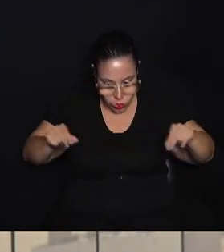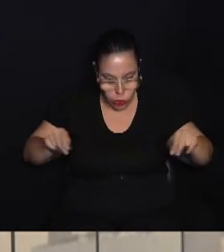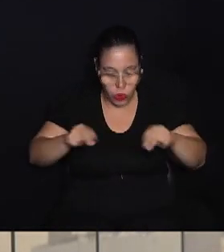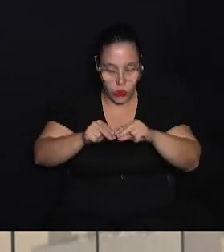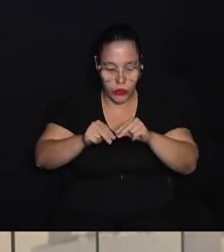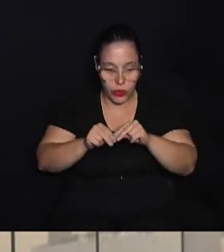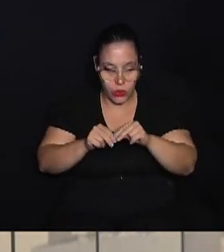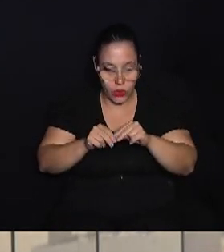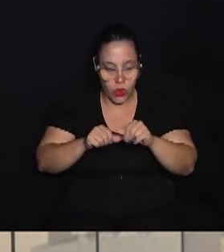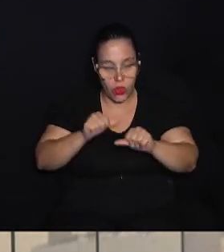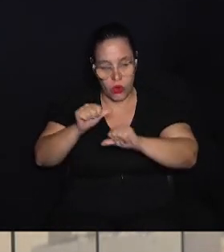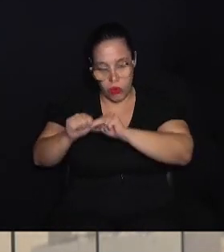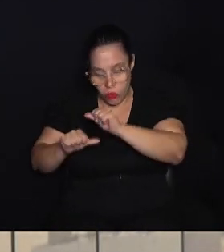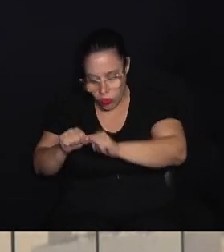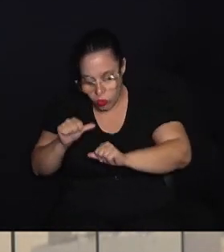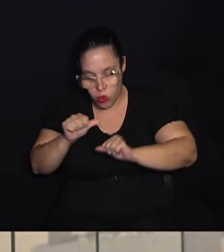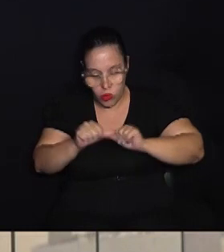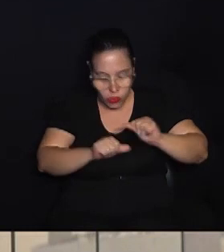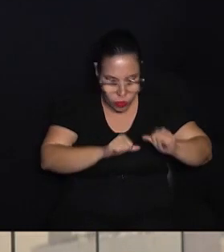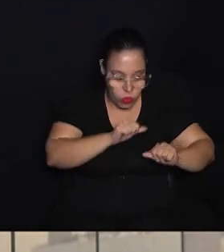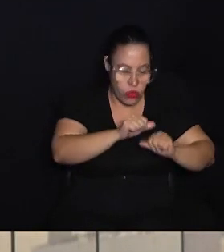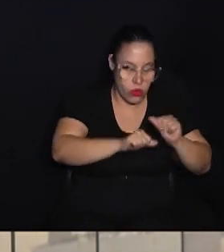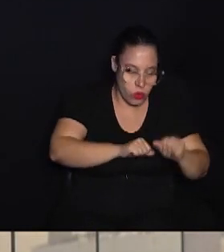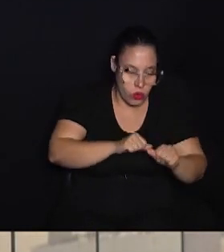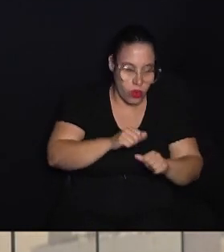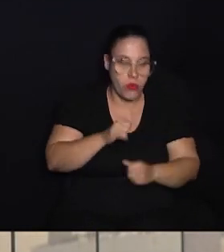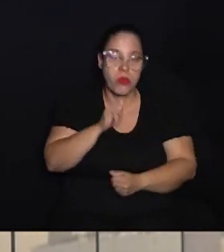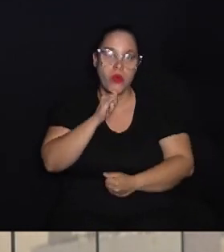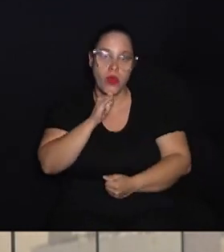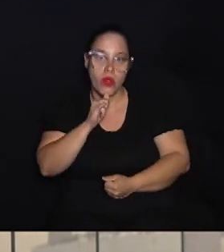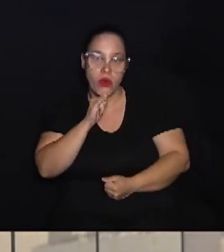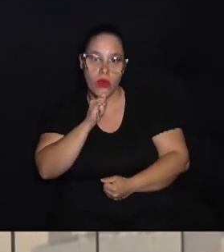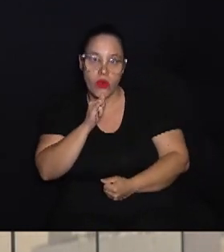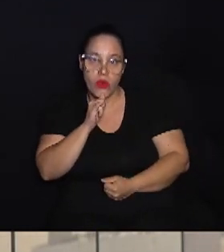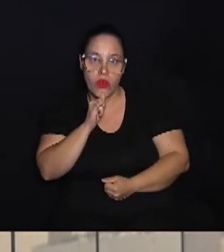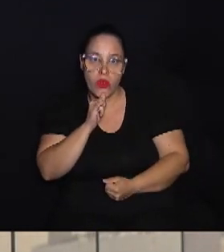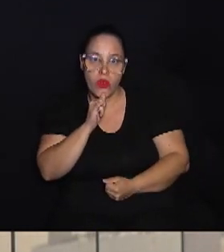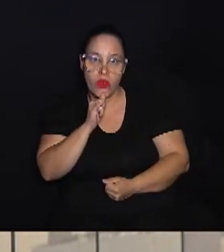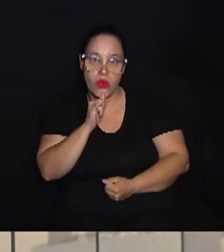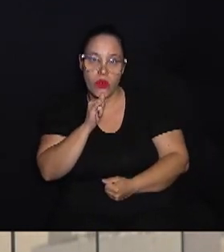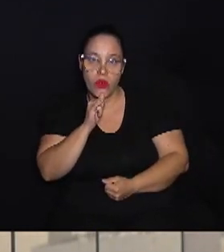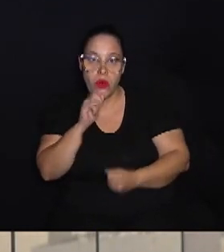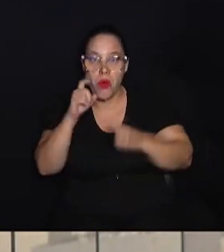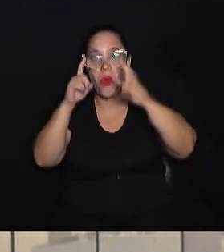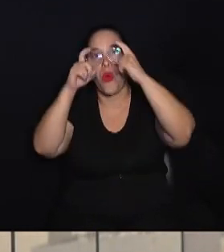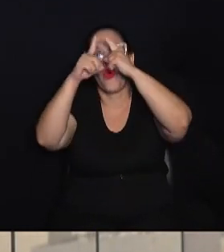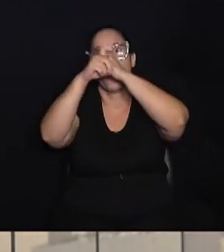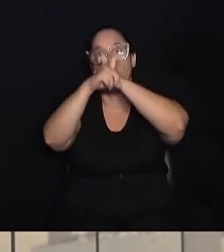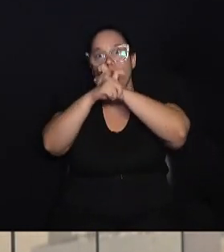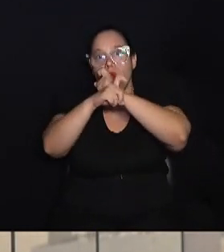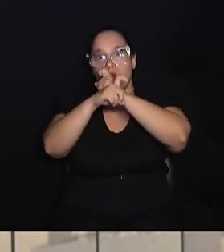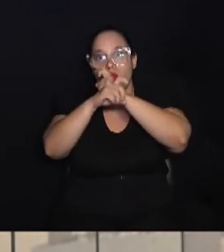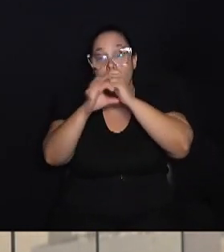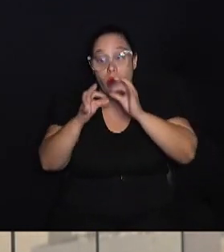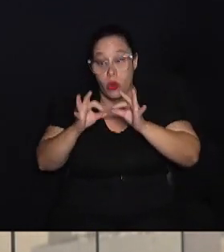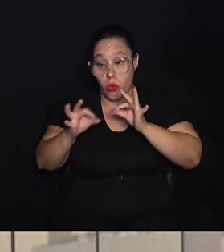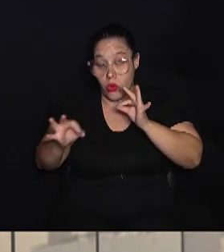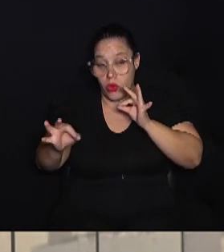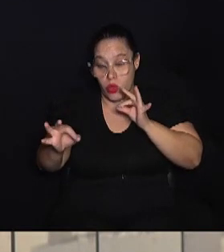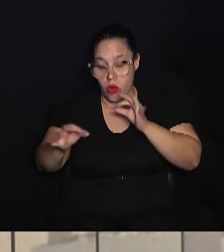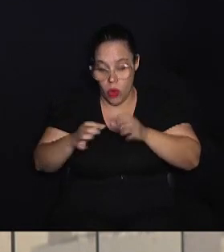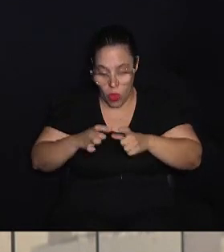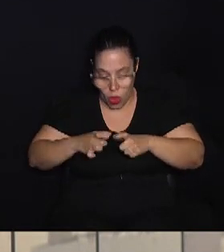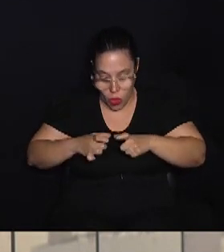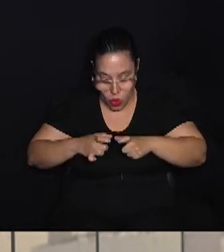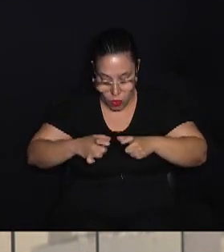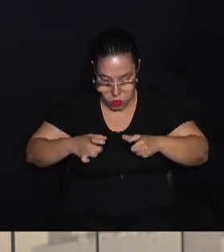a rotação de culturas, né? Por exemplo. E um desafio muito grande é a expansão